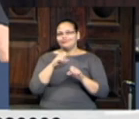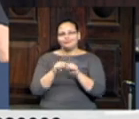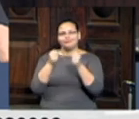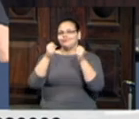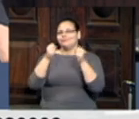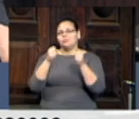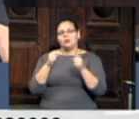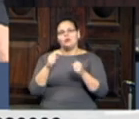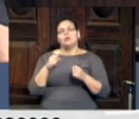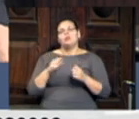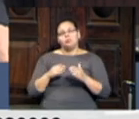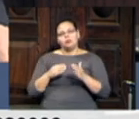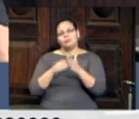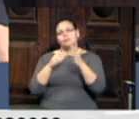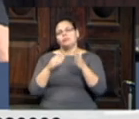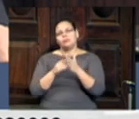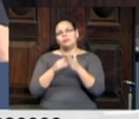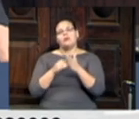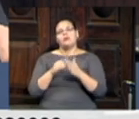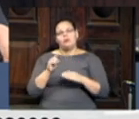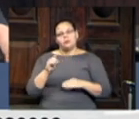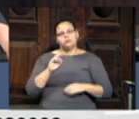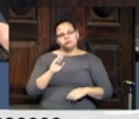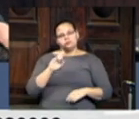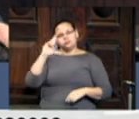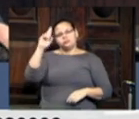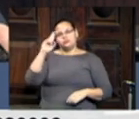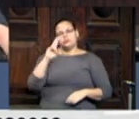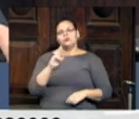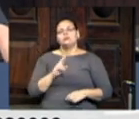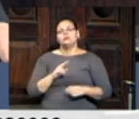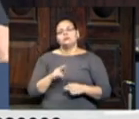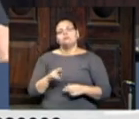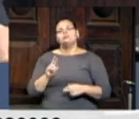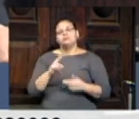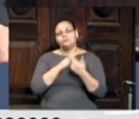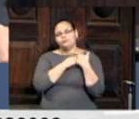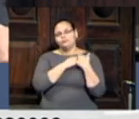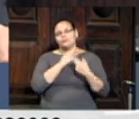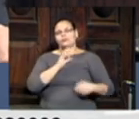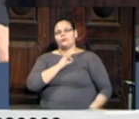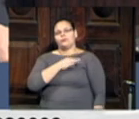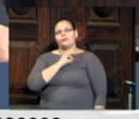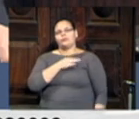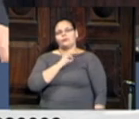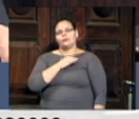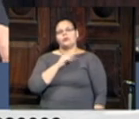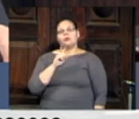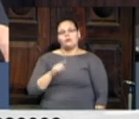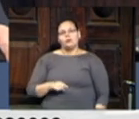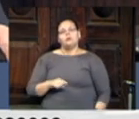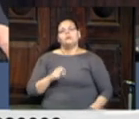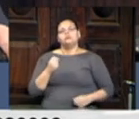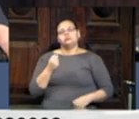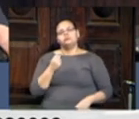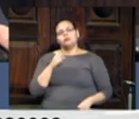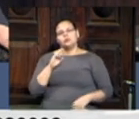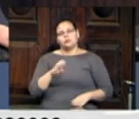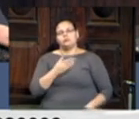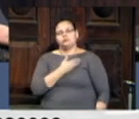limite, determina a Lei de Responsabilidade Fiscal que o Poder